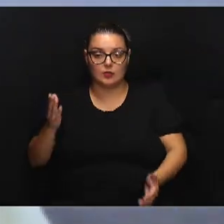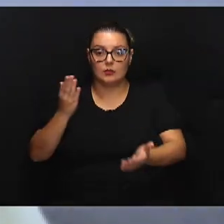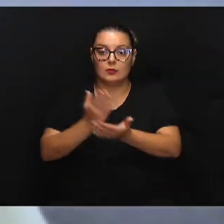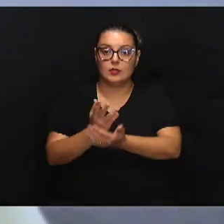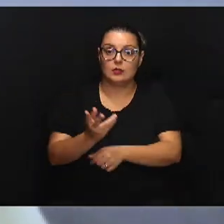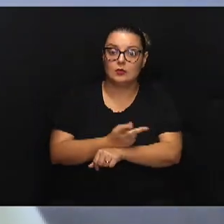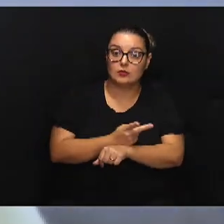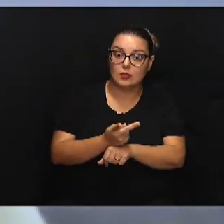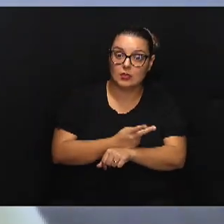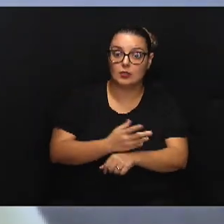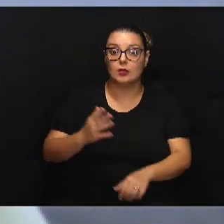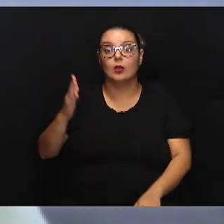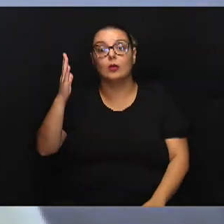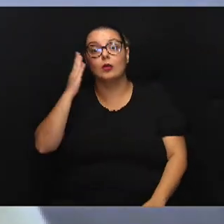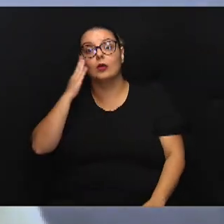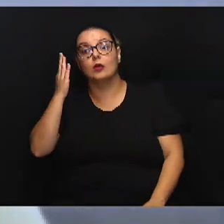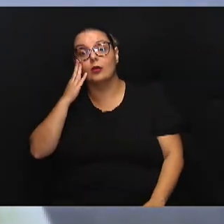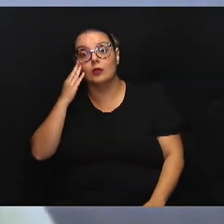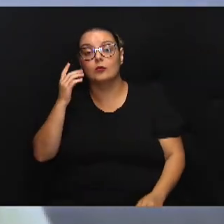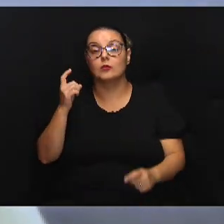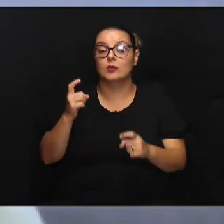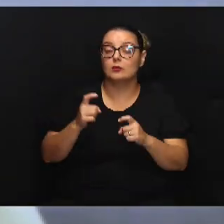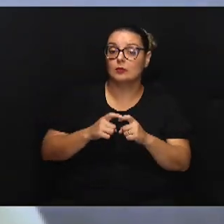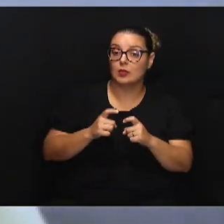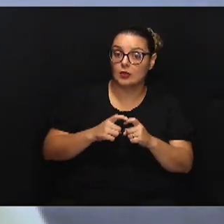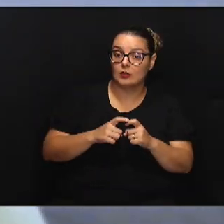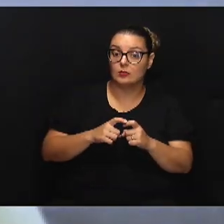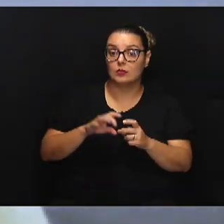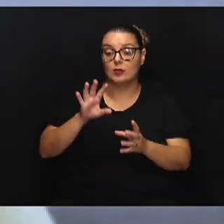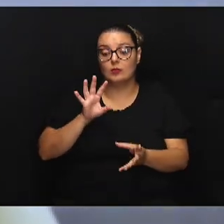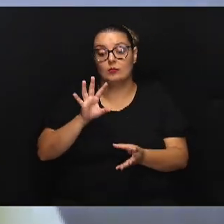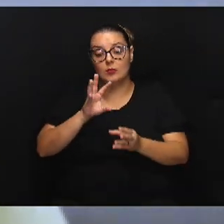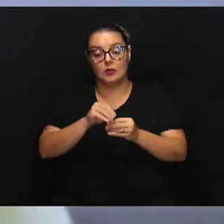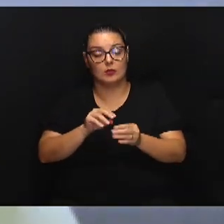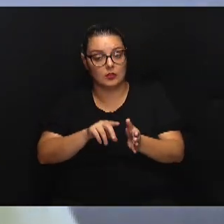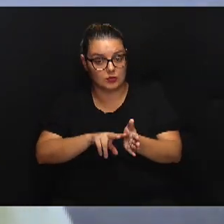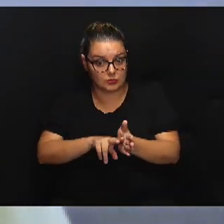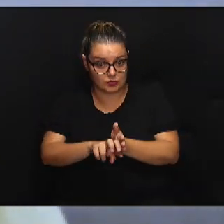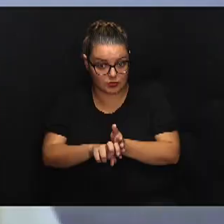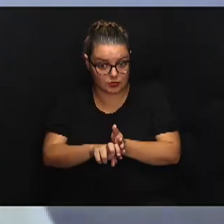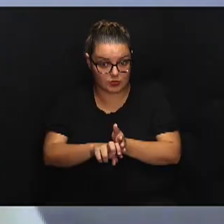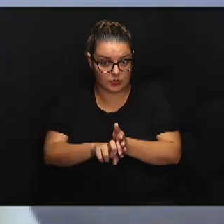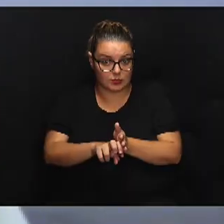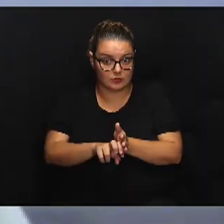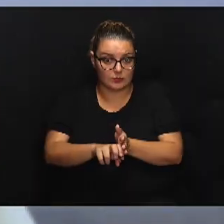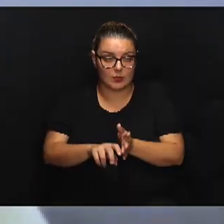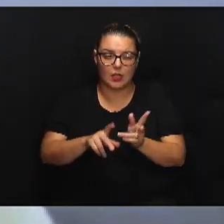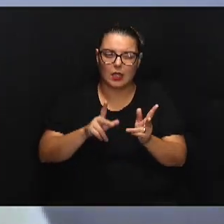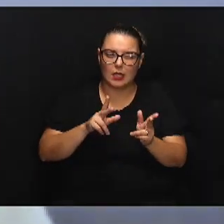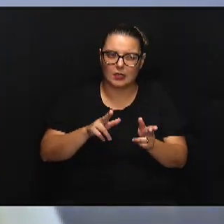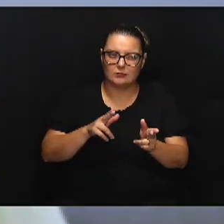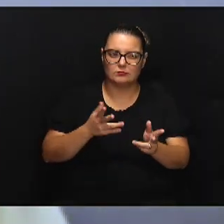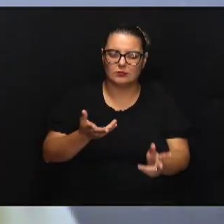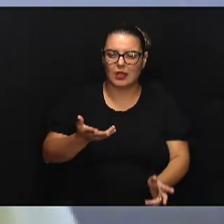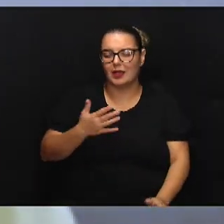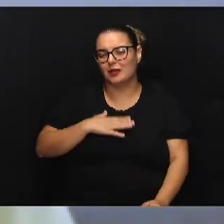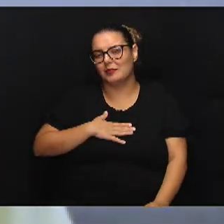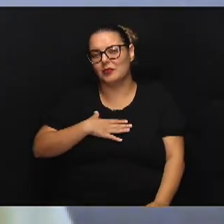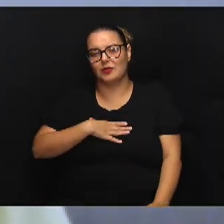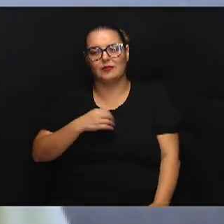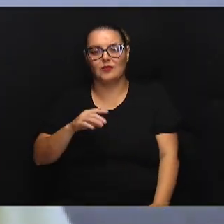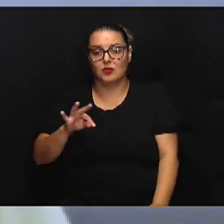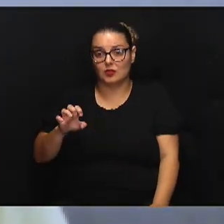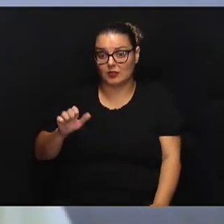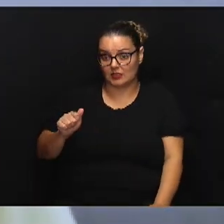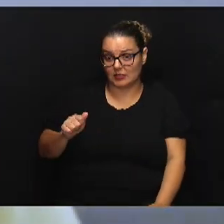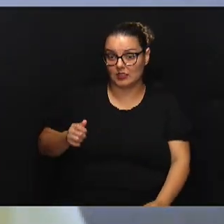o entendimento médico, de fechar um diagnóstico. É como se fosse assim, ah, mas meu filho é um TEA de nível